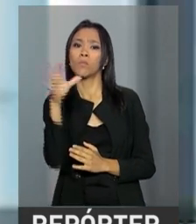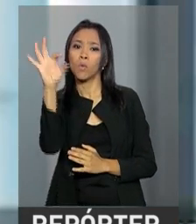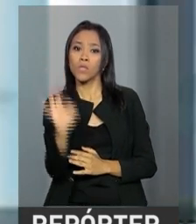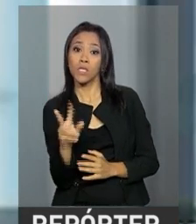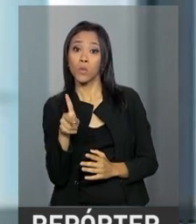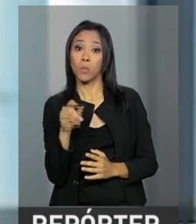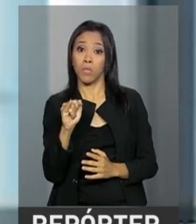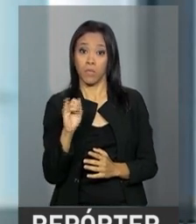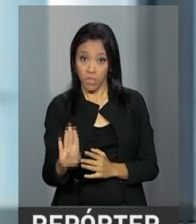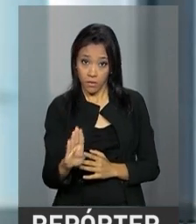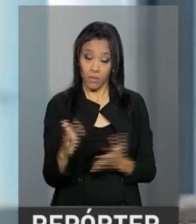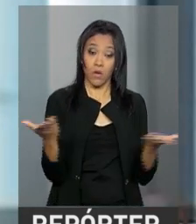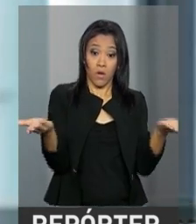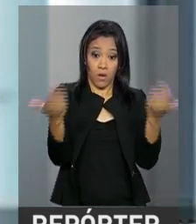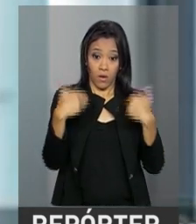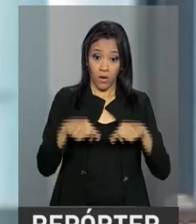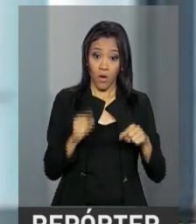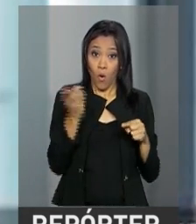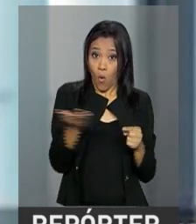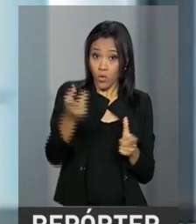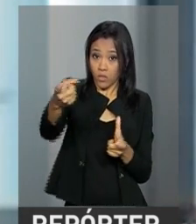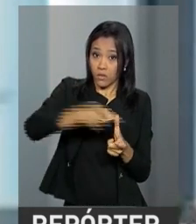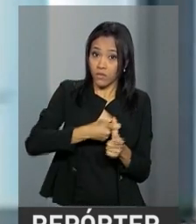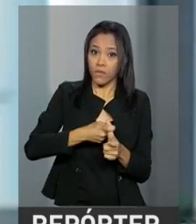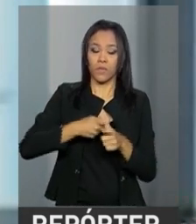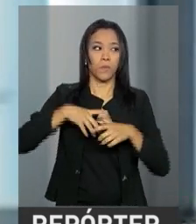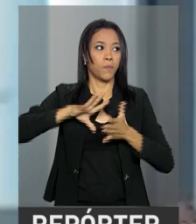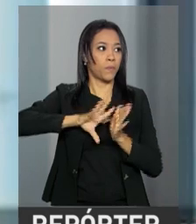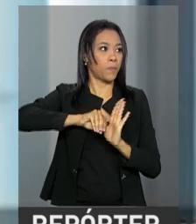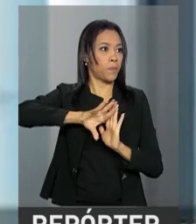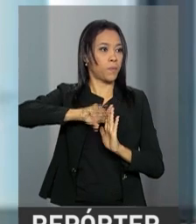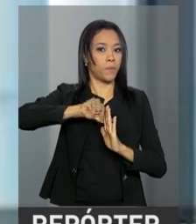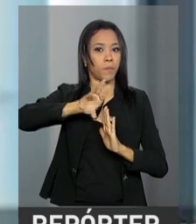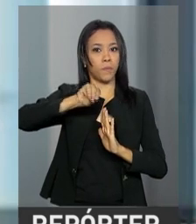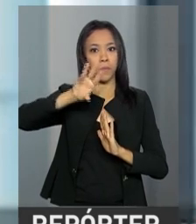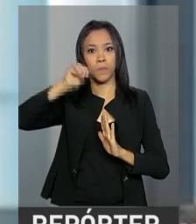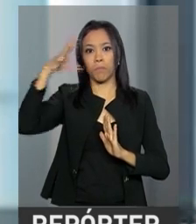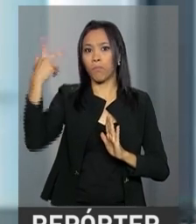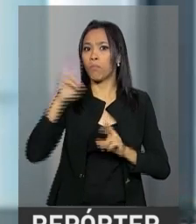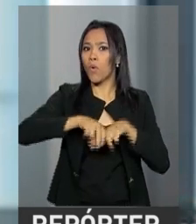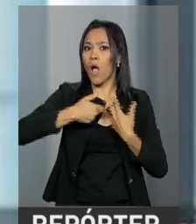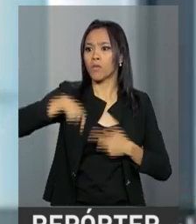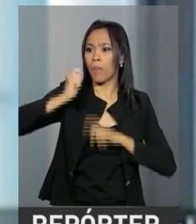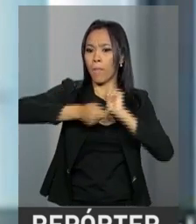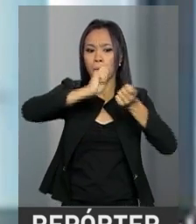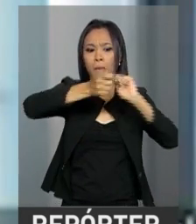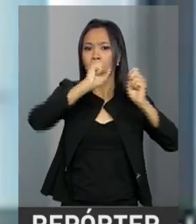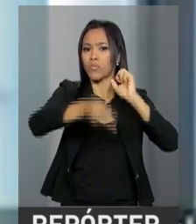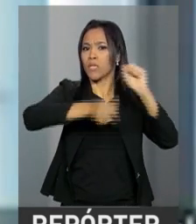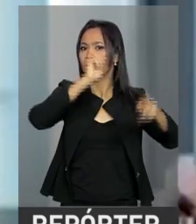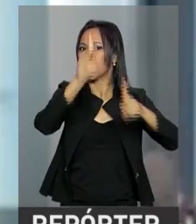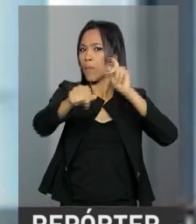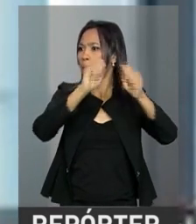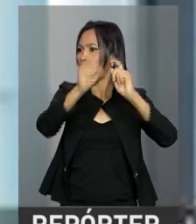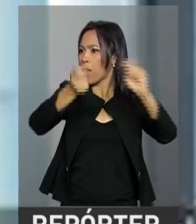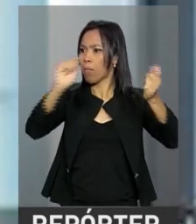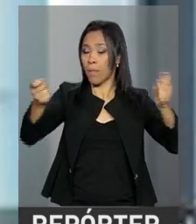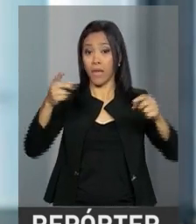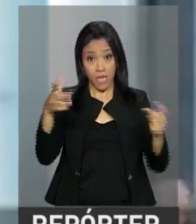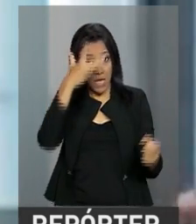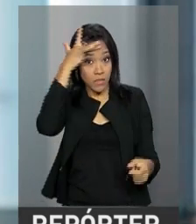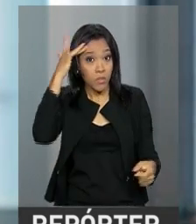ocorre o déficit Hoje ele é crescente em função de uma despesa previdenciária que pela própria evolução demográfica também vai ser